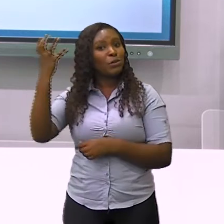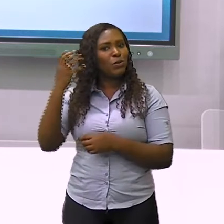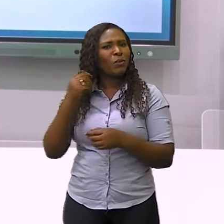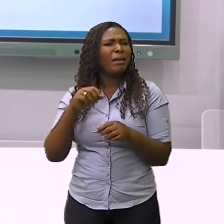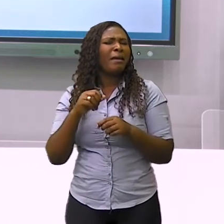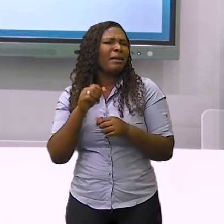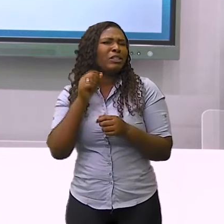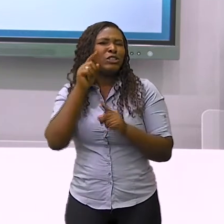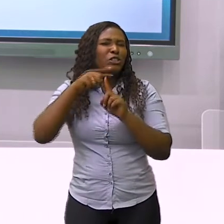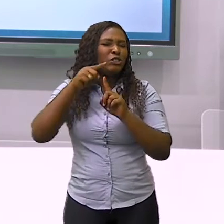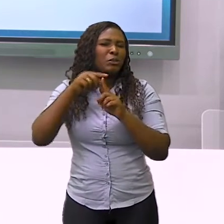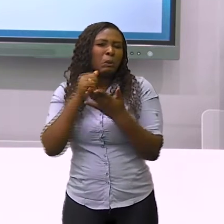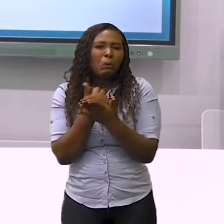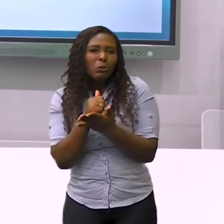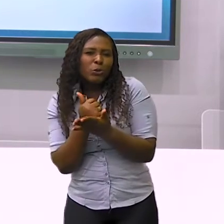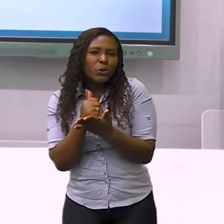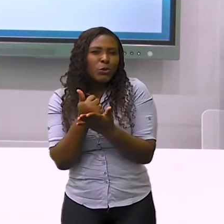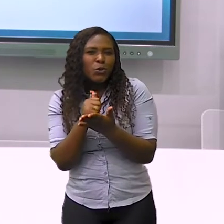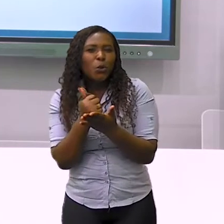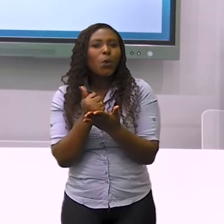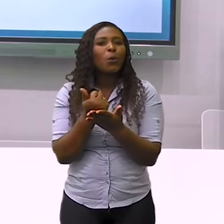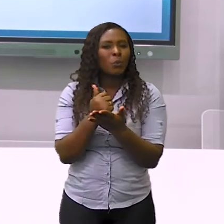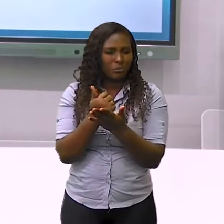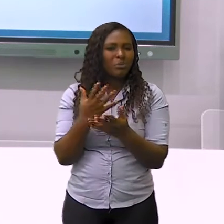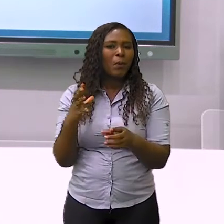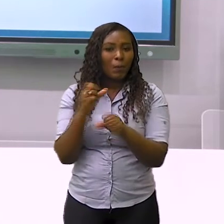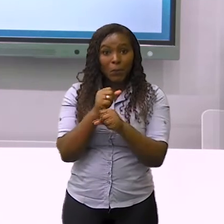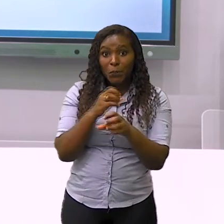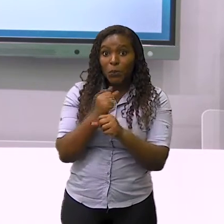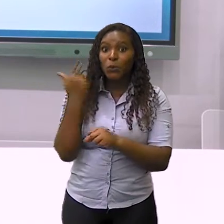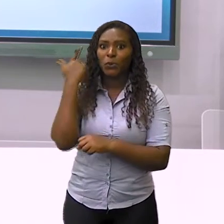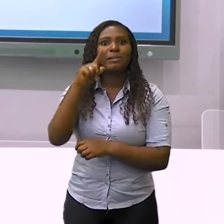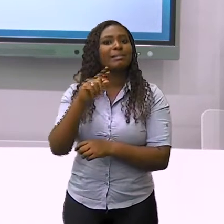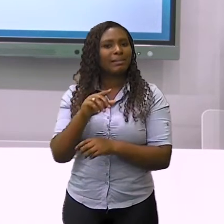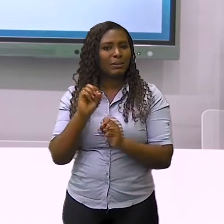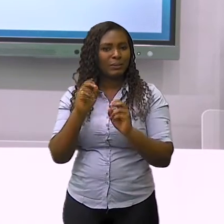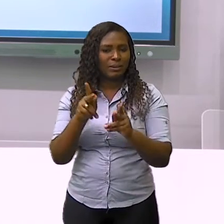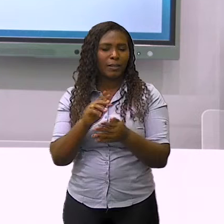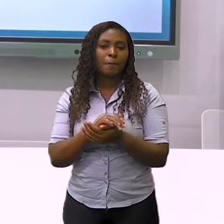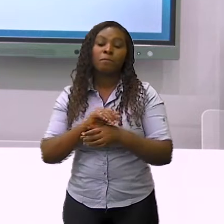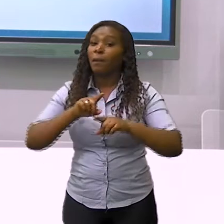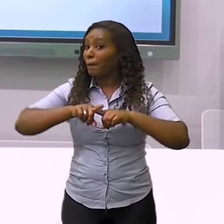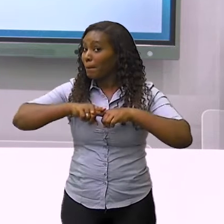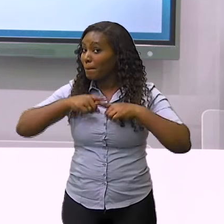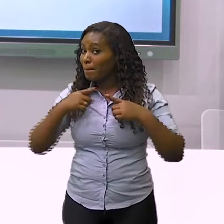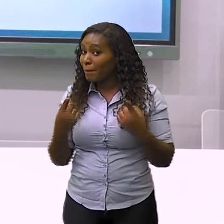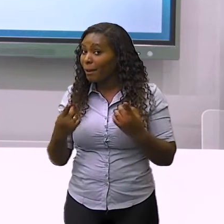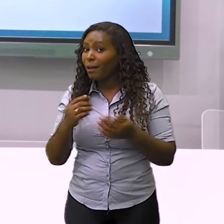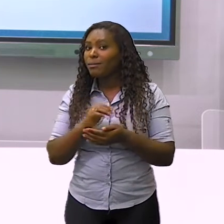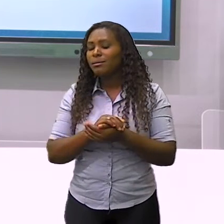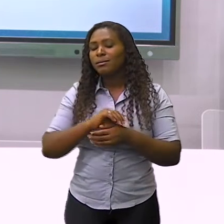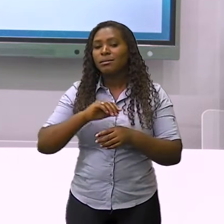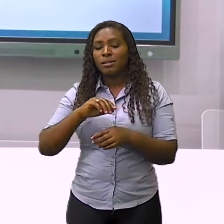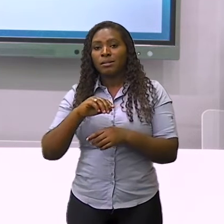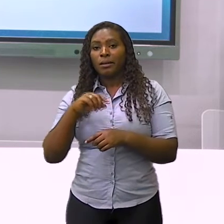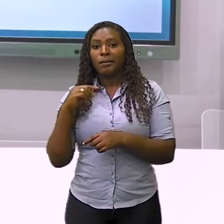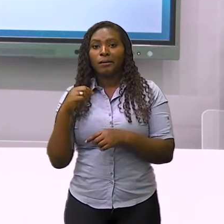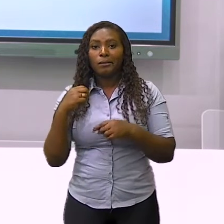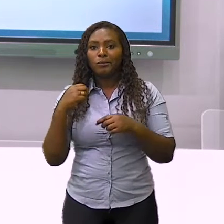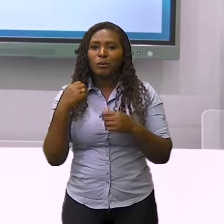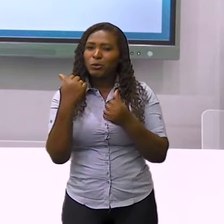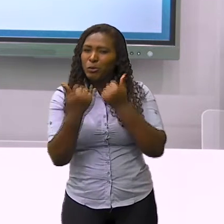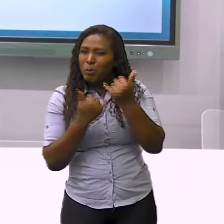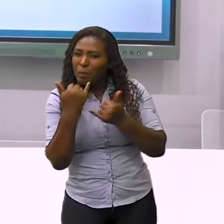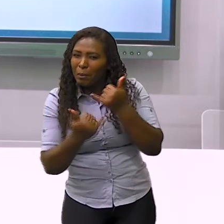é M, certo? M ao quadrado menos 4 vezes A. O A é 3, o C também